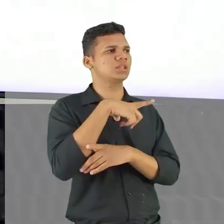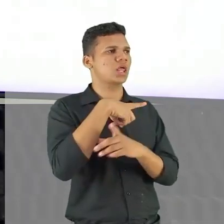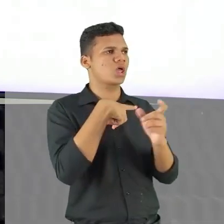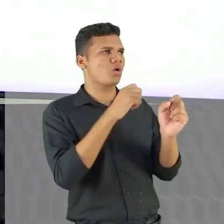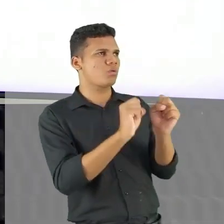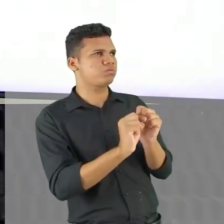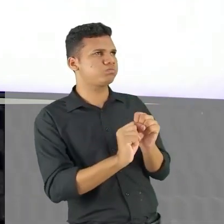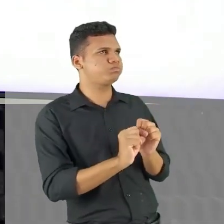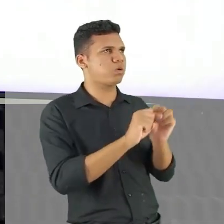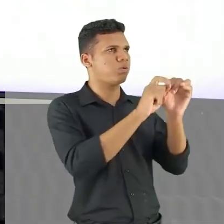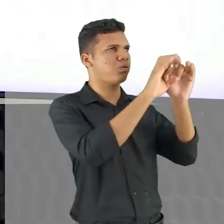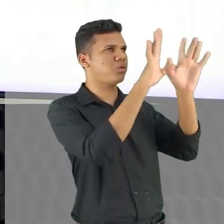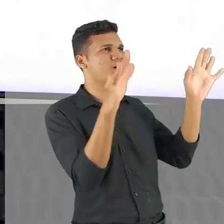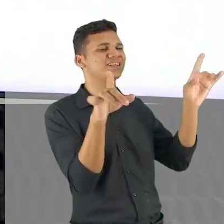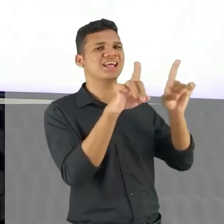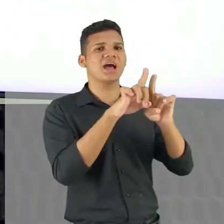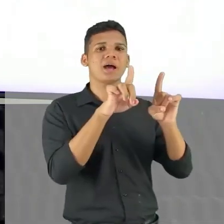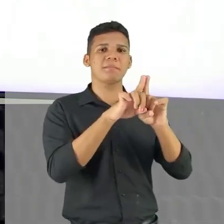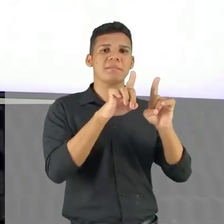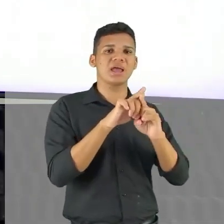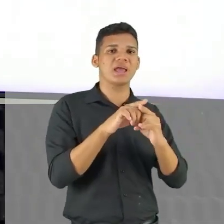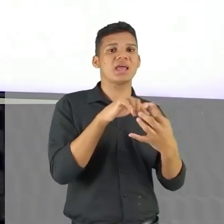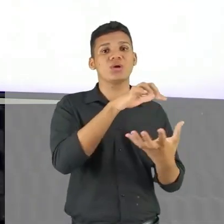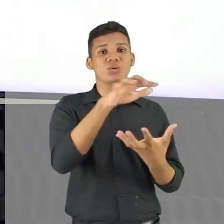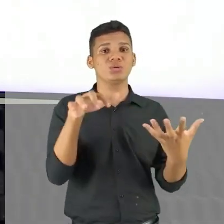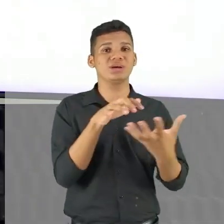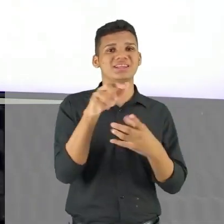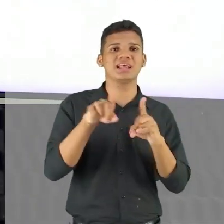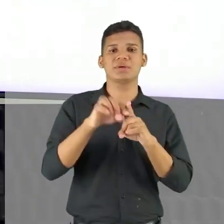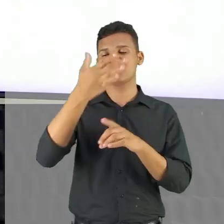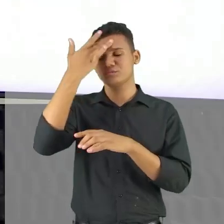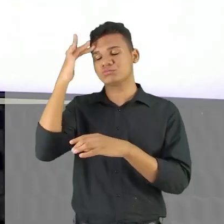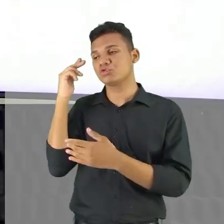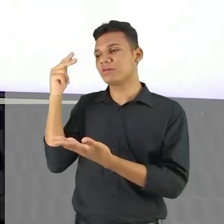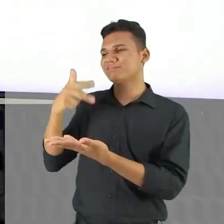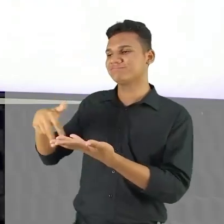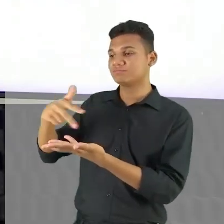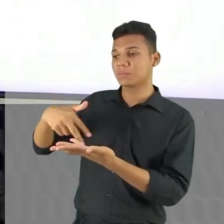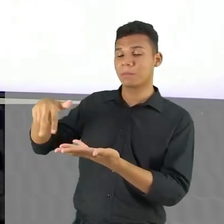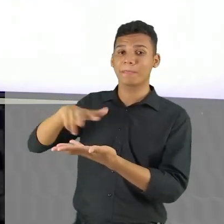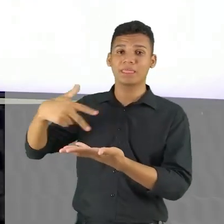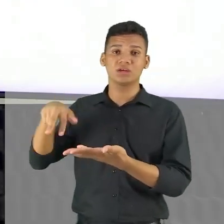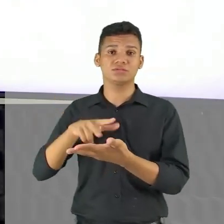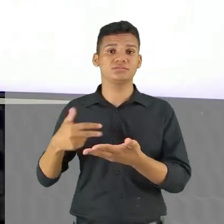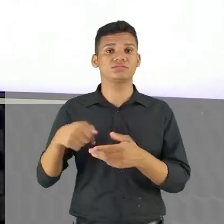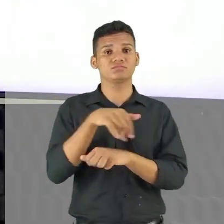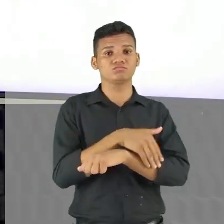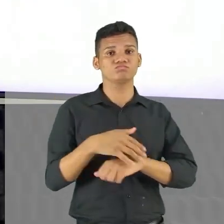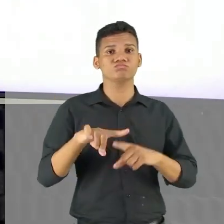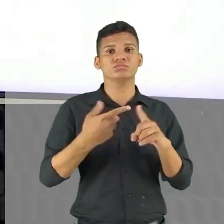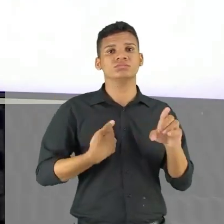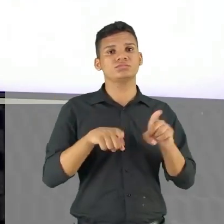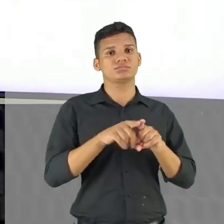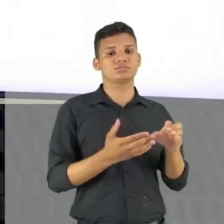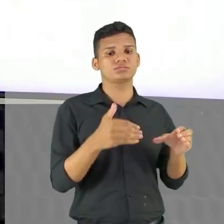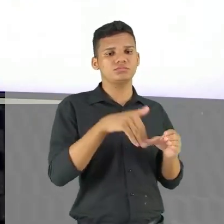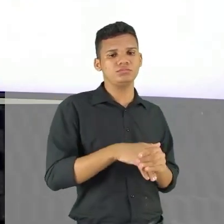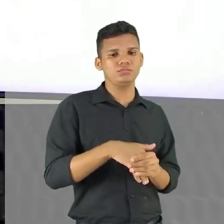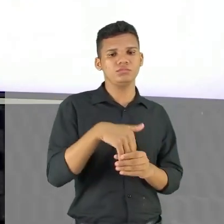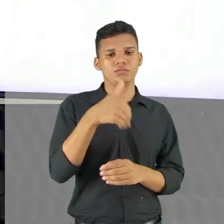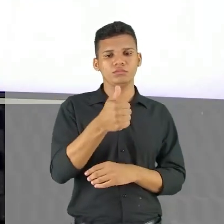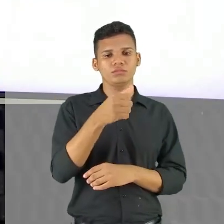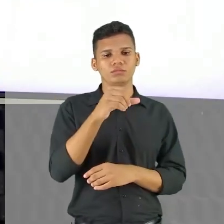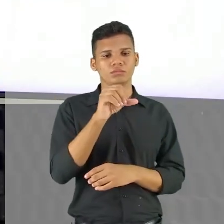artifício, fizeram buzinaços e dançaram pelas ruas. Aprovada com 138 votos dos 193